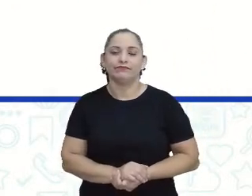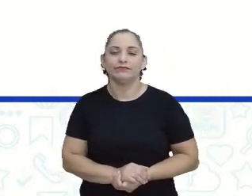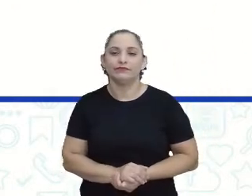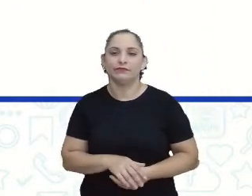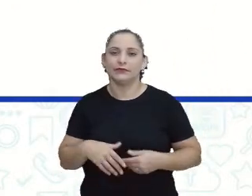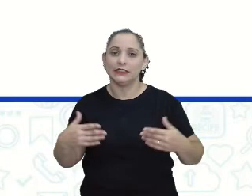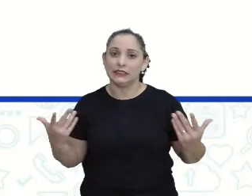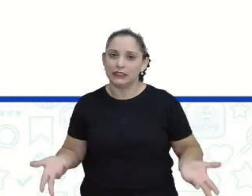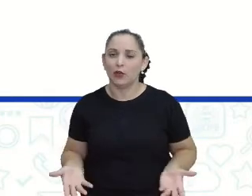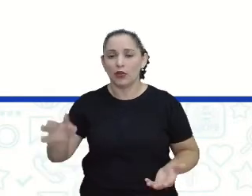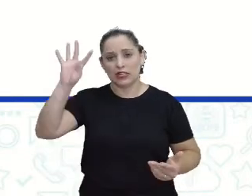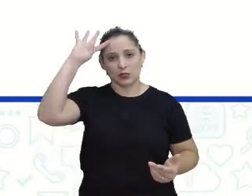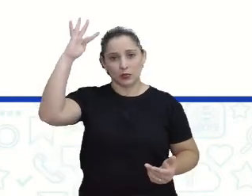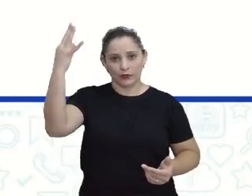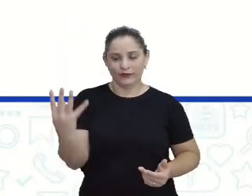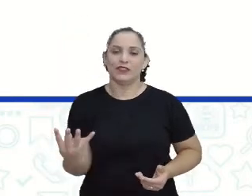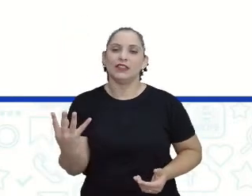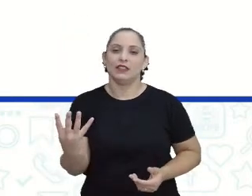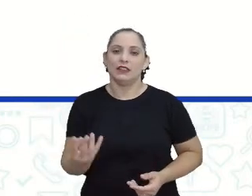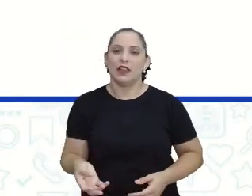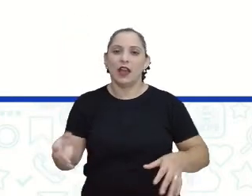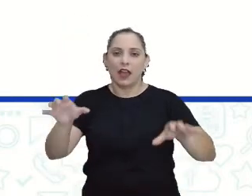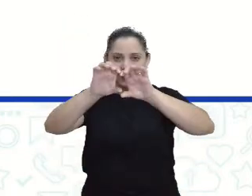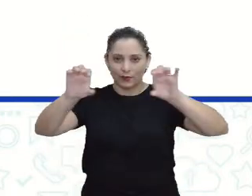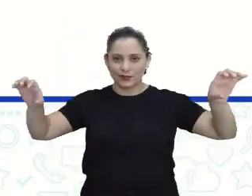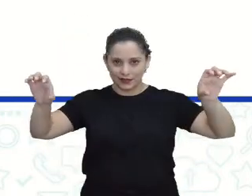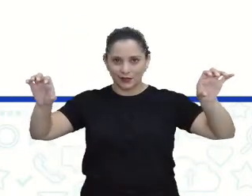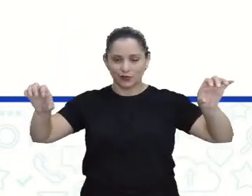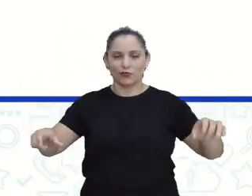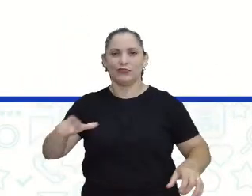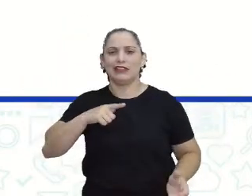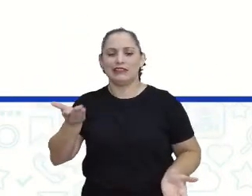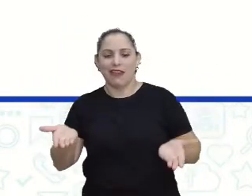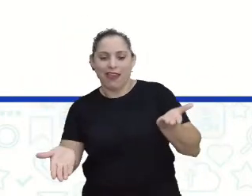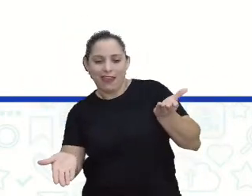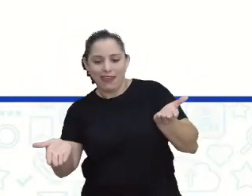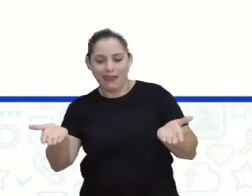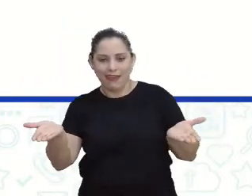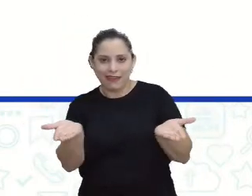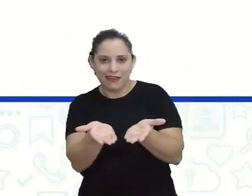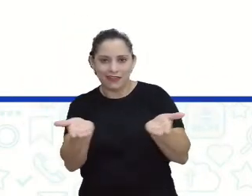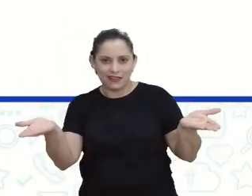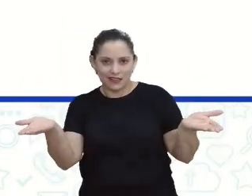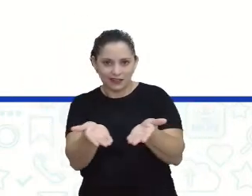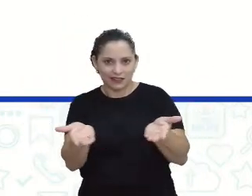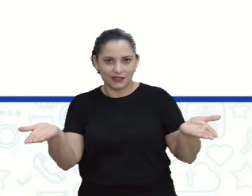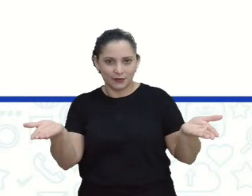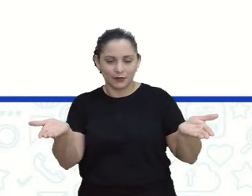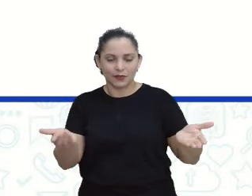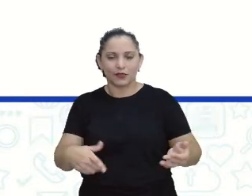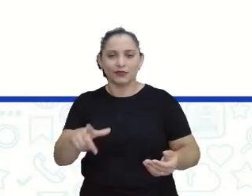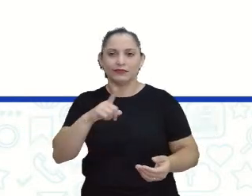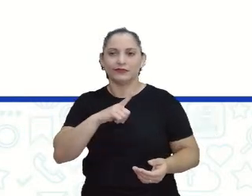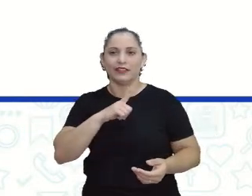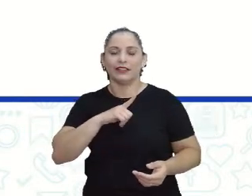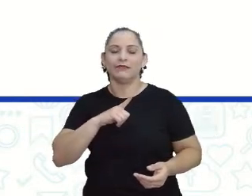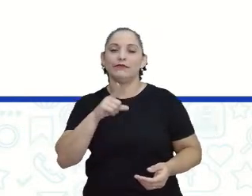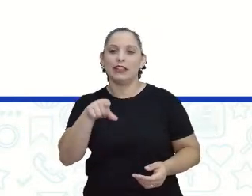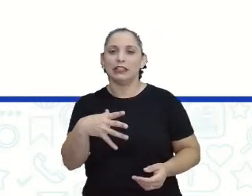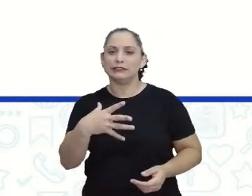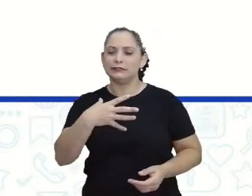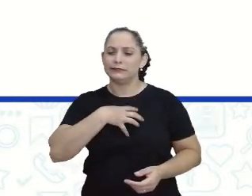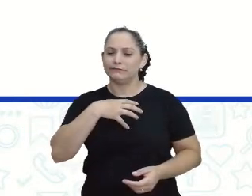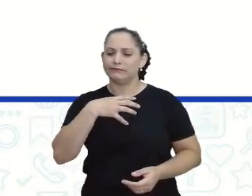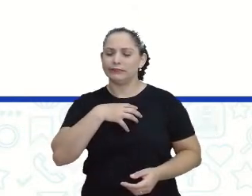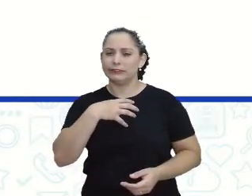resolver intuitivamente uma equação. Aquele equilíbrio que a gente está trazendo no início da aula, ele é